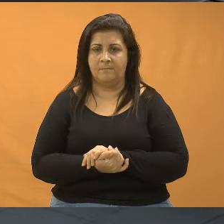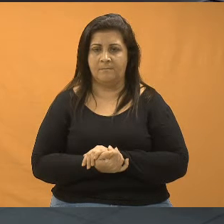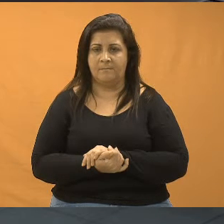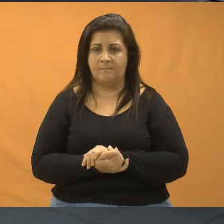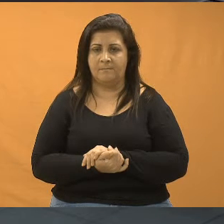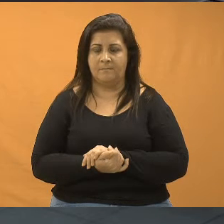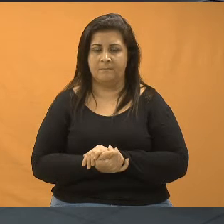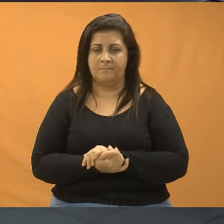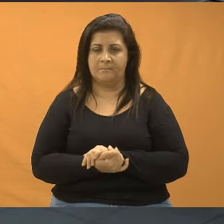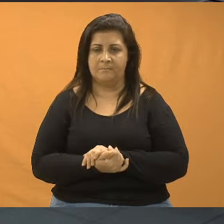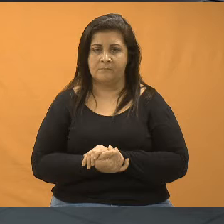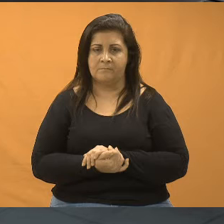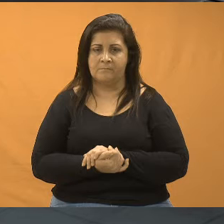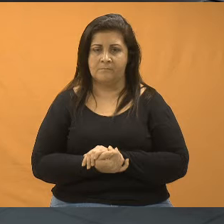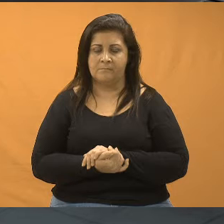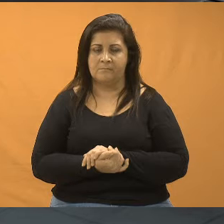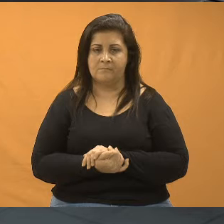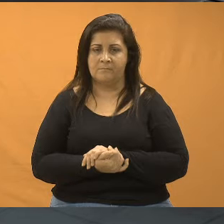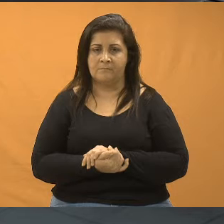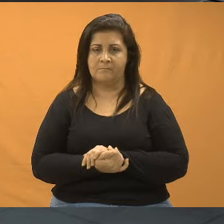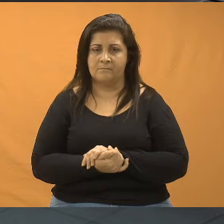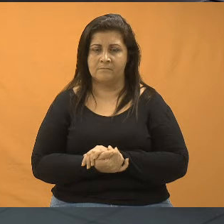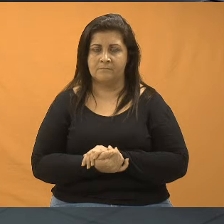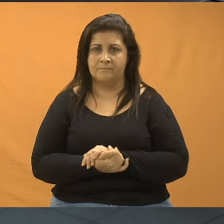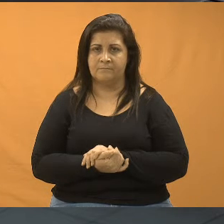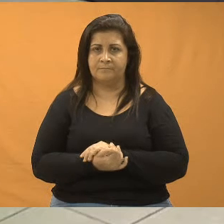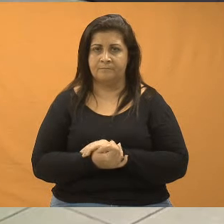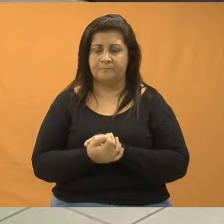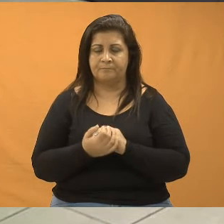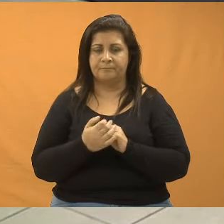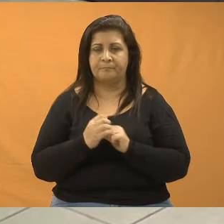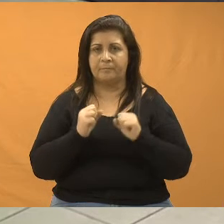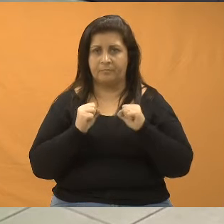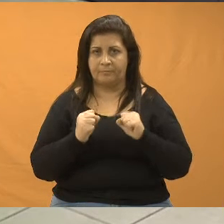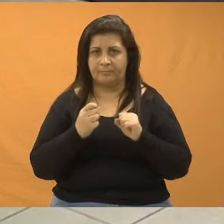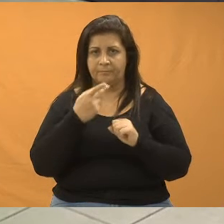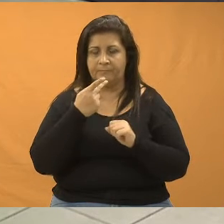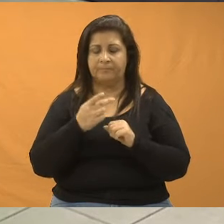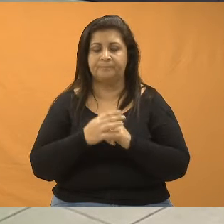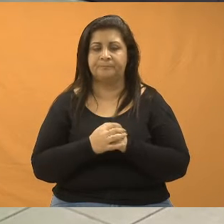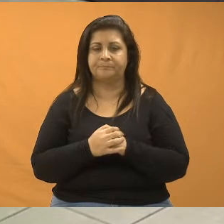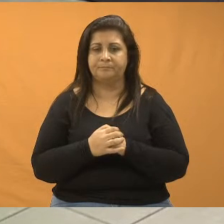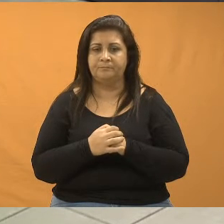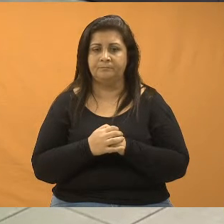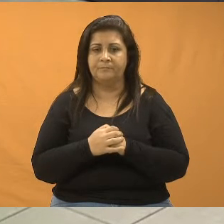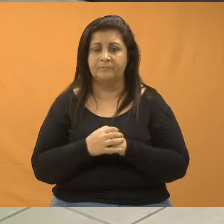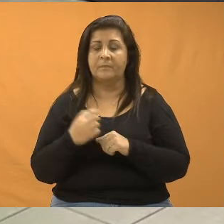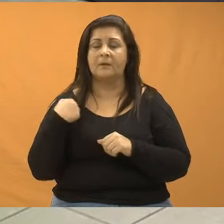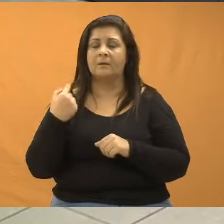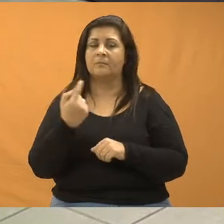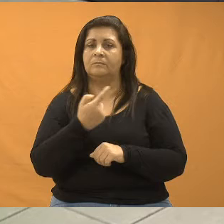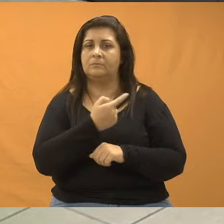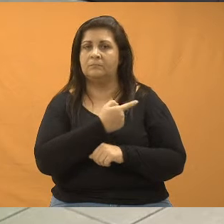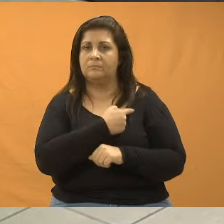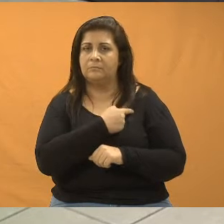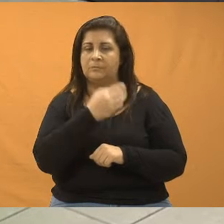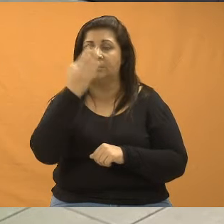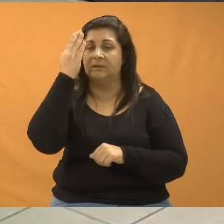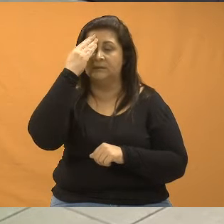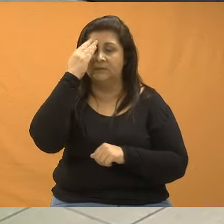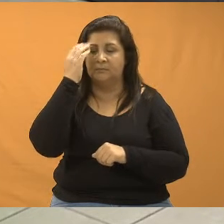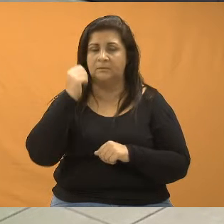Pode seguir, Sônia, por favor. Posso? Obrigada. Então, como eu estava falando, nós sabemos que realmente é muito difícil